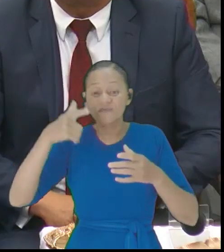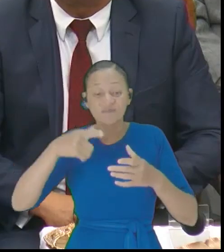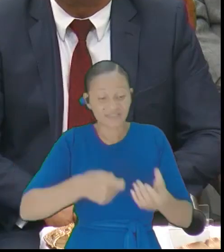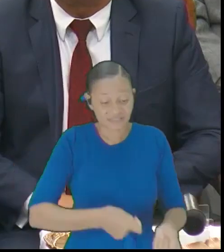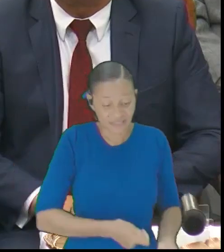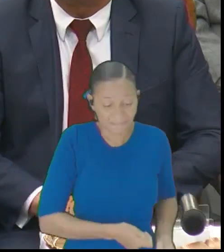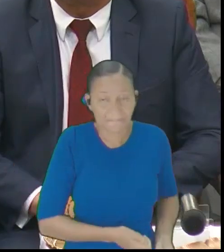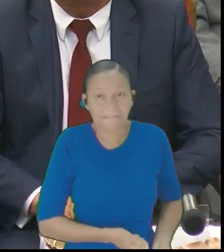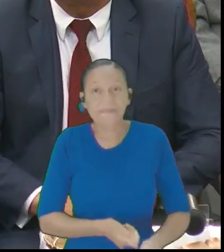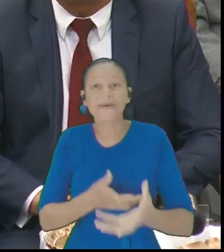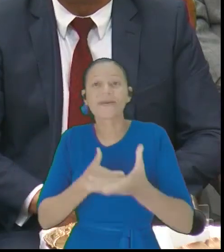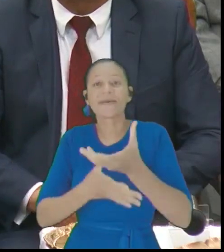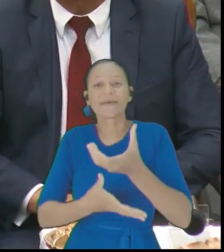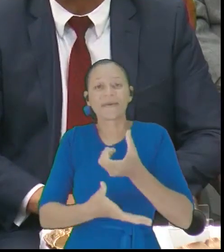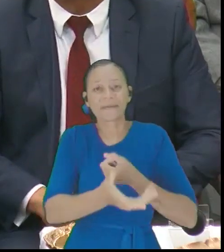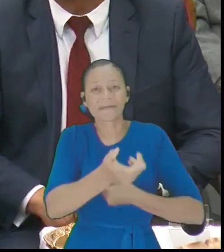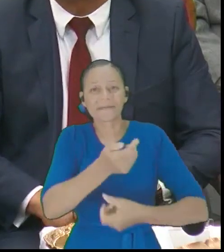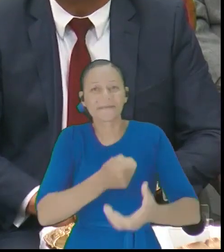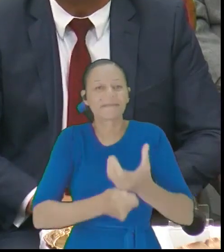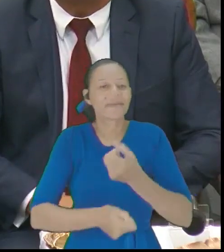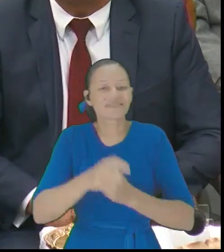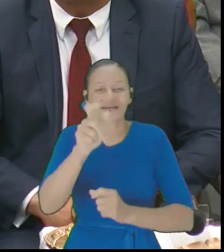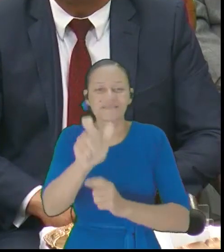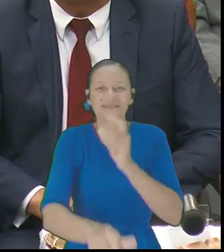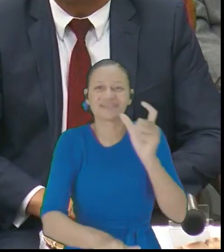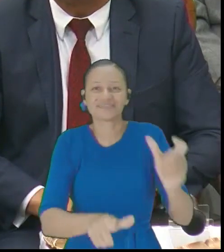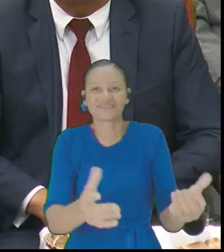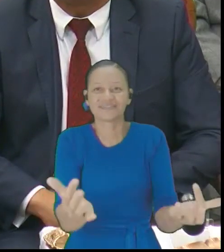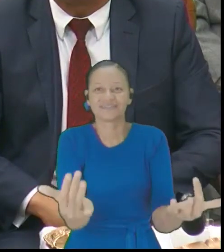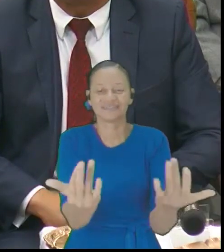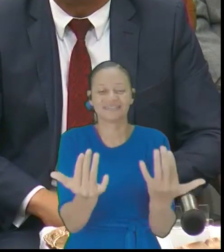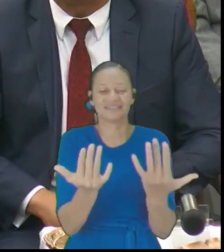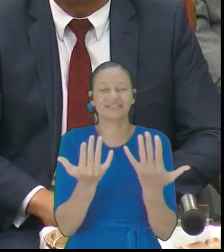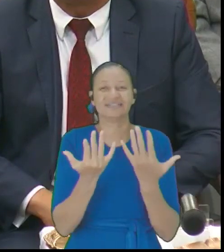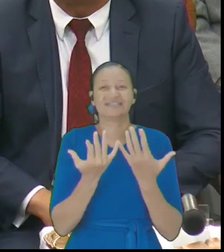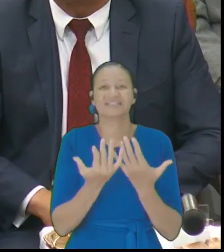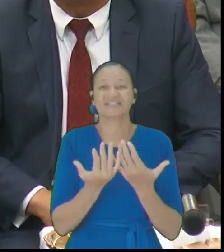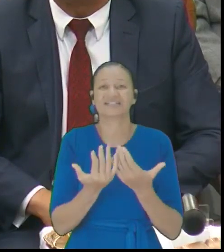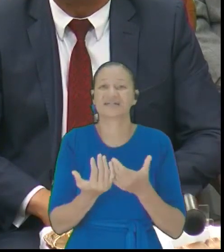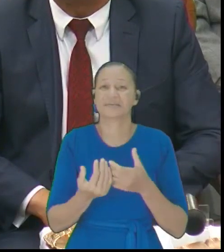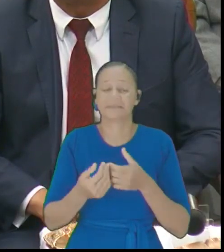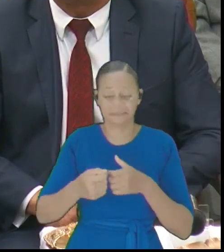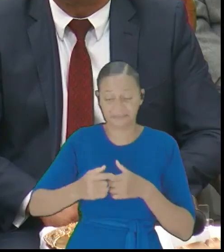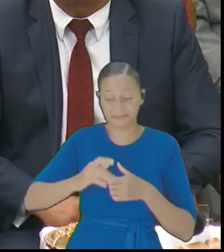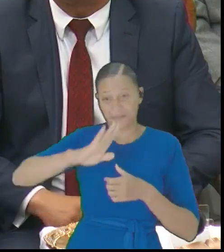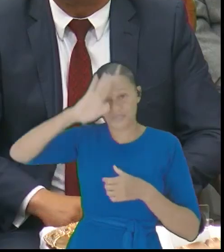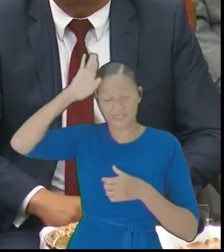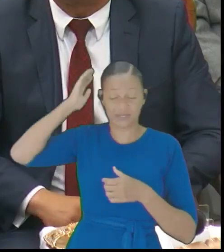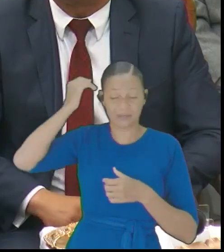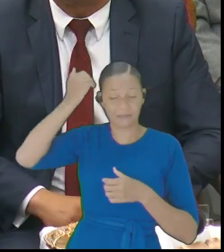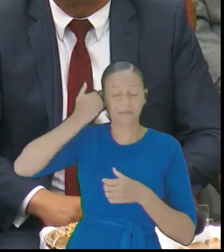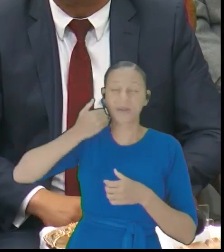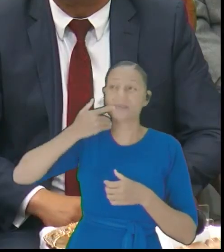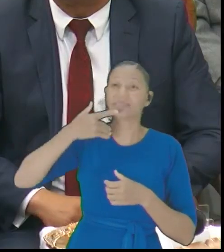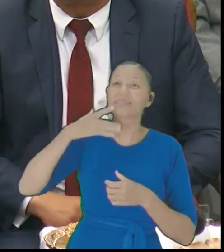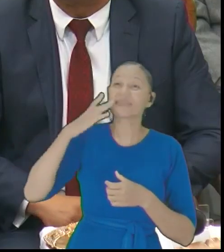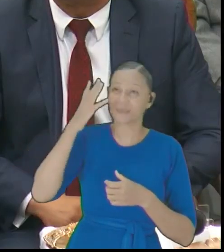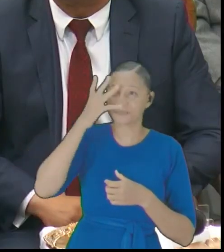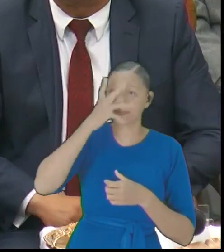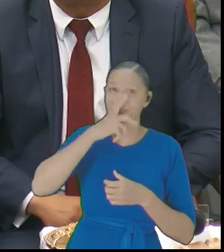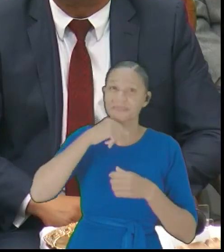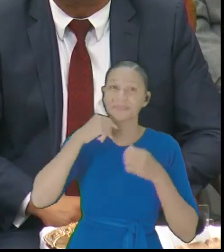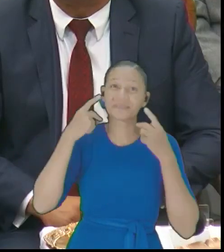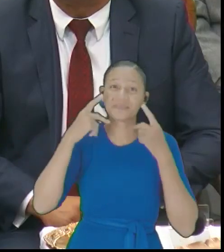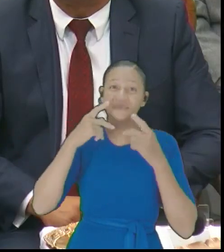a rede dele era boa. Quando ele estivesse pregando aquela mensagem, Malco ia dizer, ei, está Está pregando bonito, né?